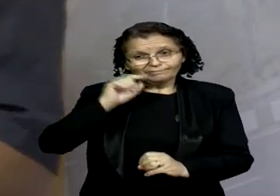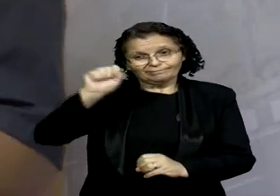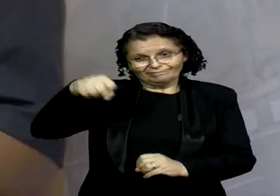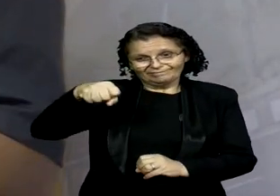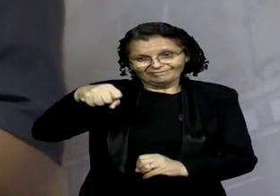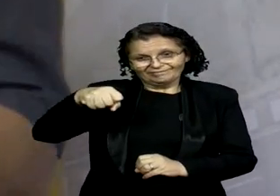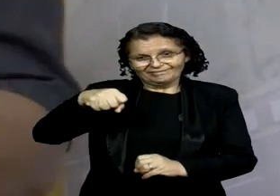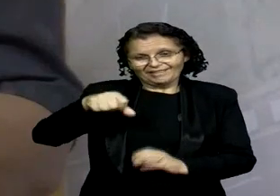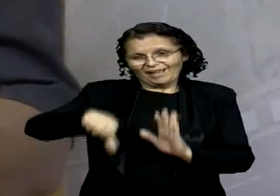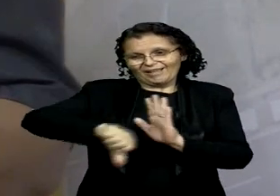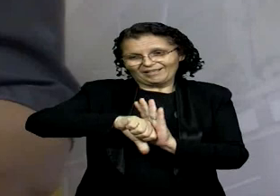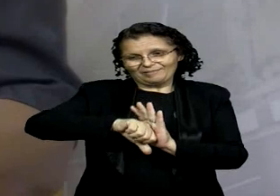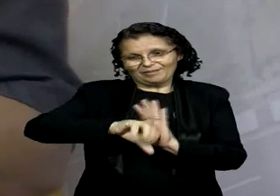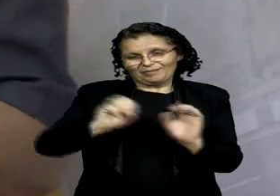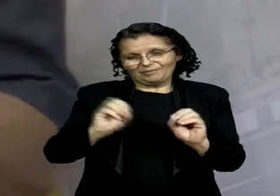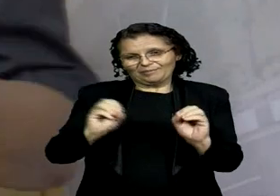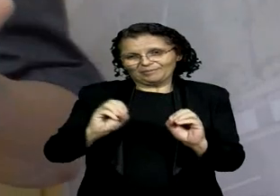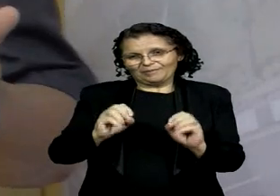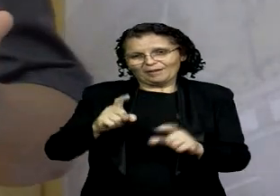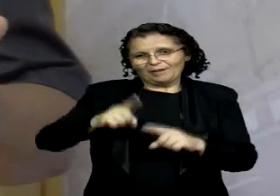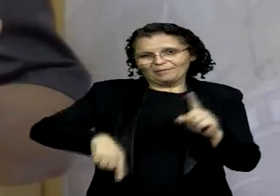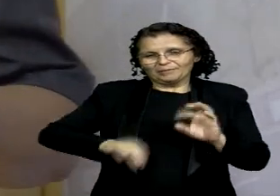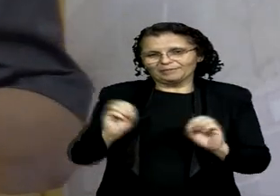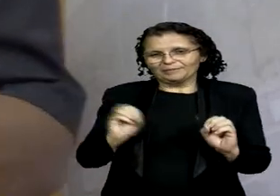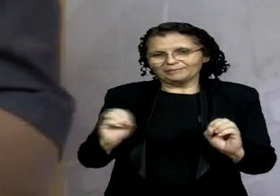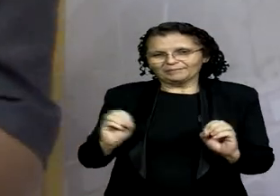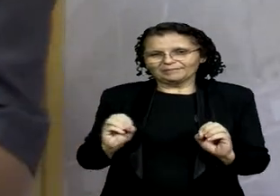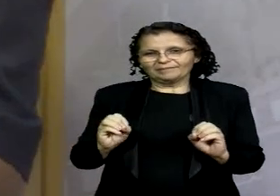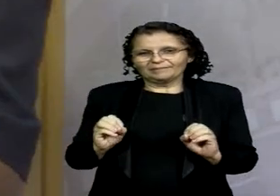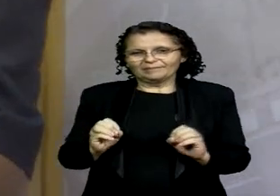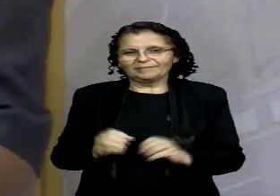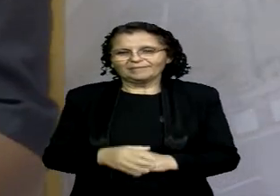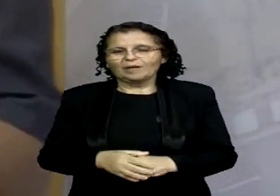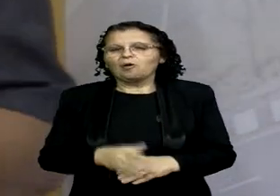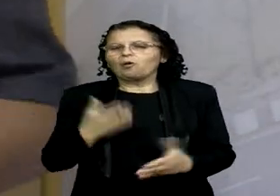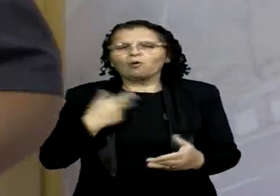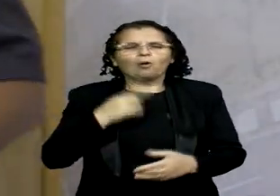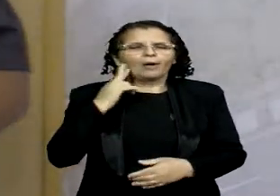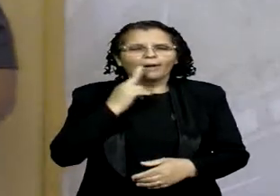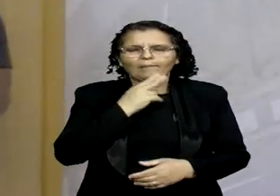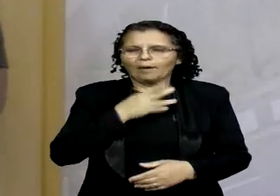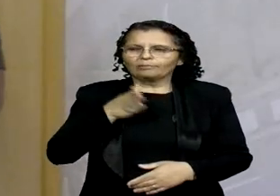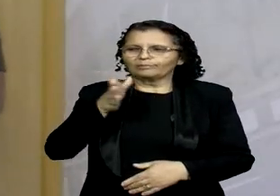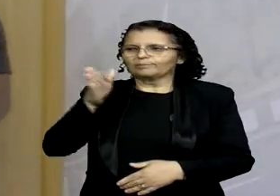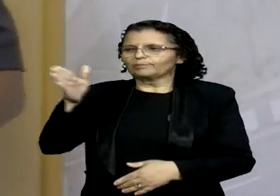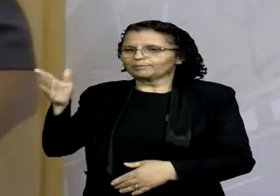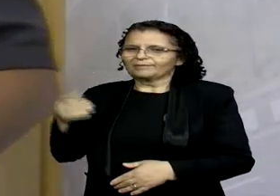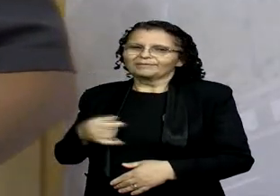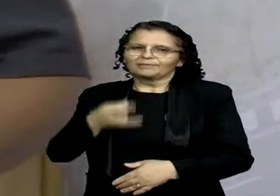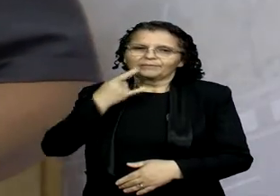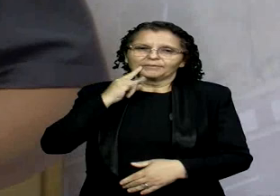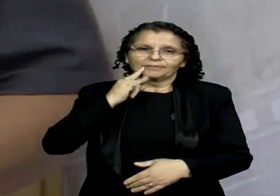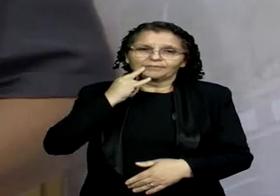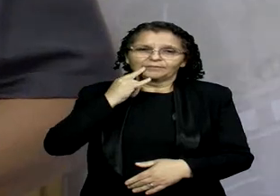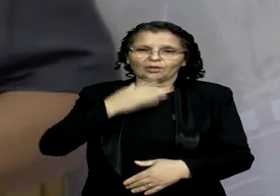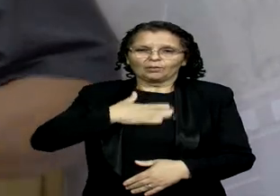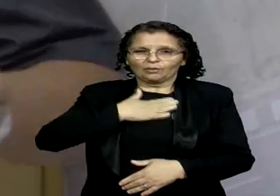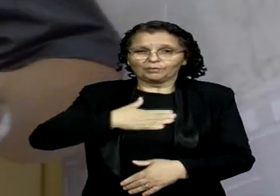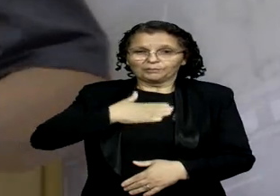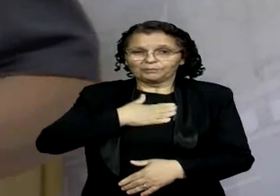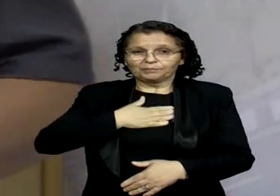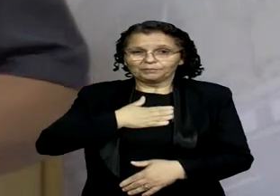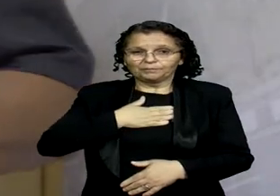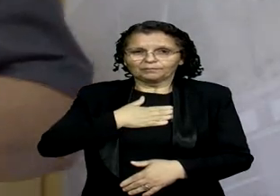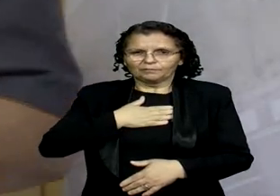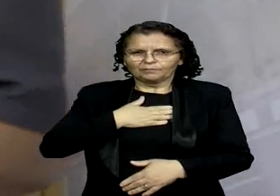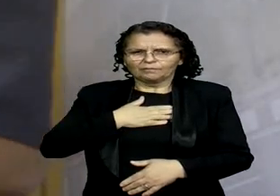isso não é crime porque ela não é droga, né? E não é proibida, não é verdade? Qualquer bar eu encontro, não é verdade? Então, é justamente.